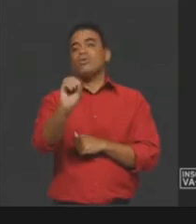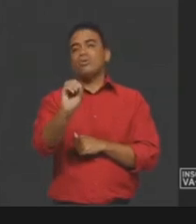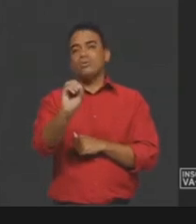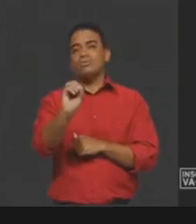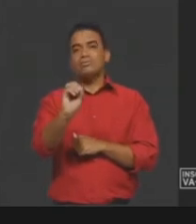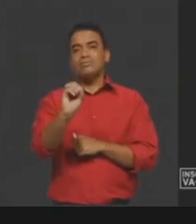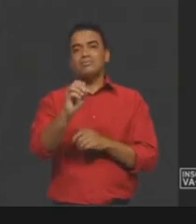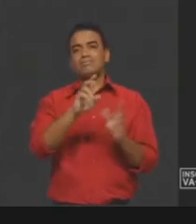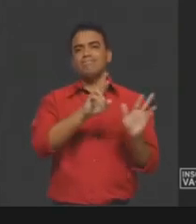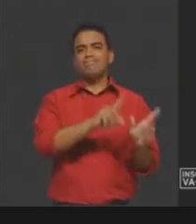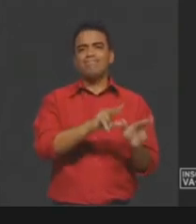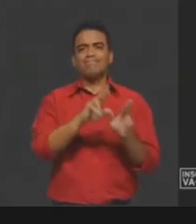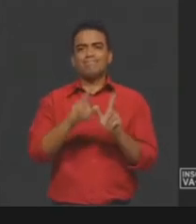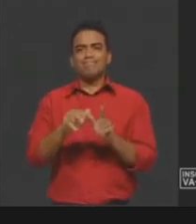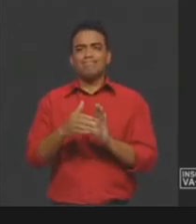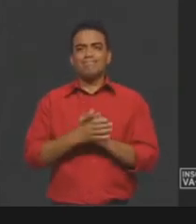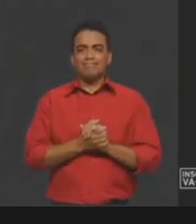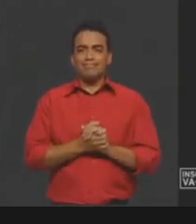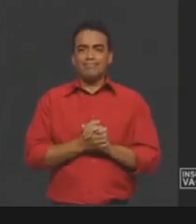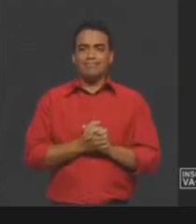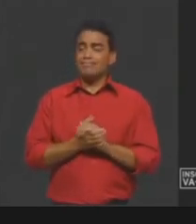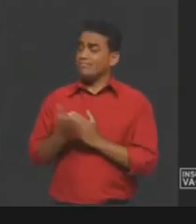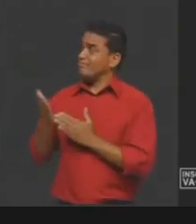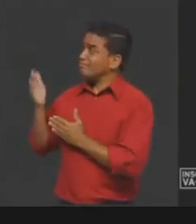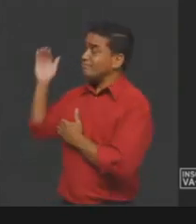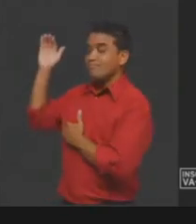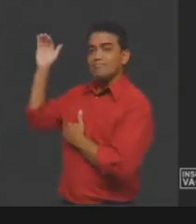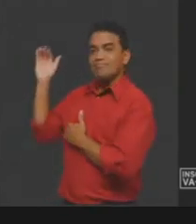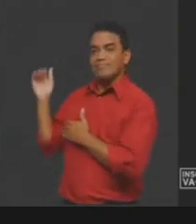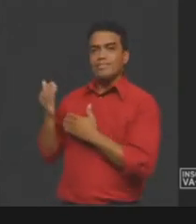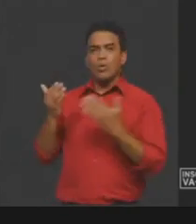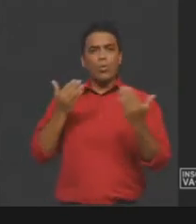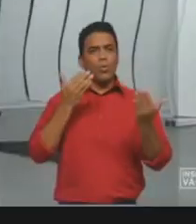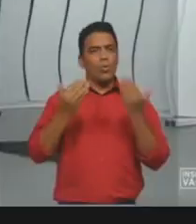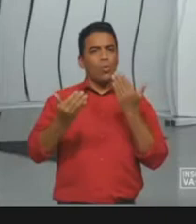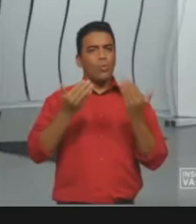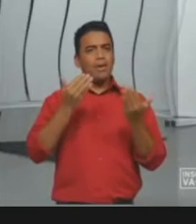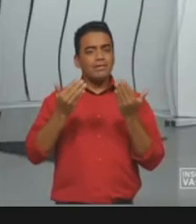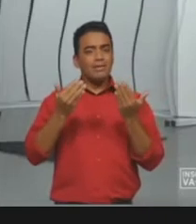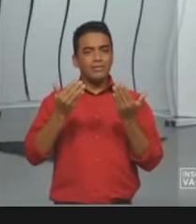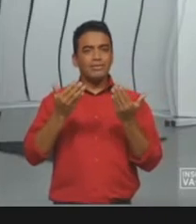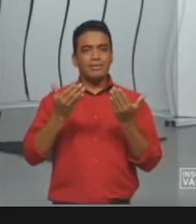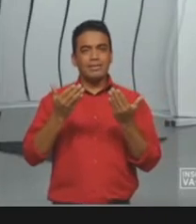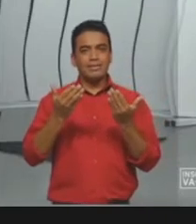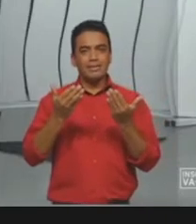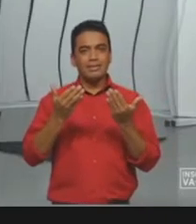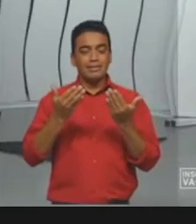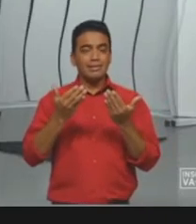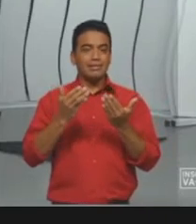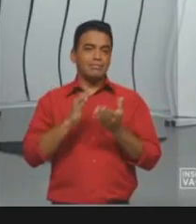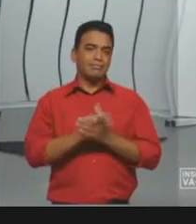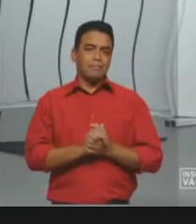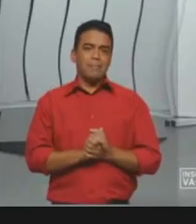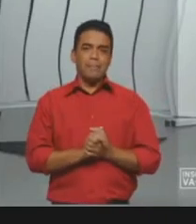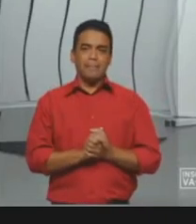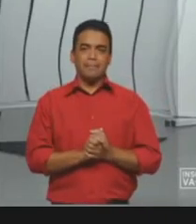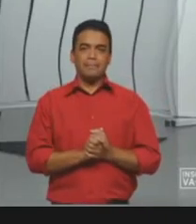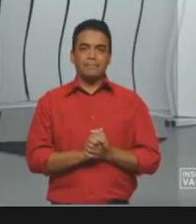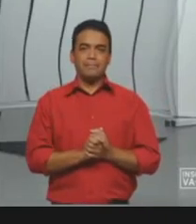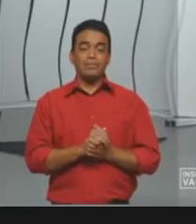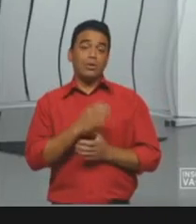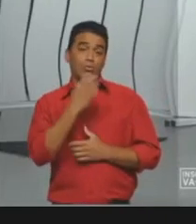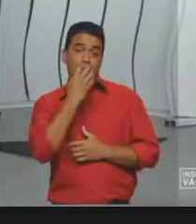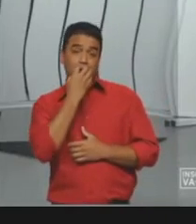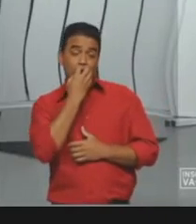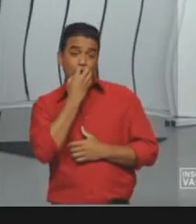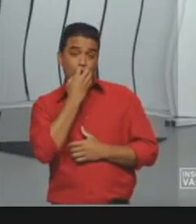cães e o gênero Felis nos gatos. Nós temos que a espécie dos cães é a Canis lupus, enquanto a